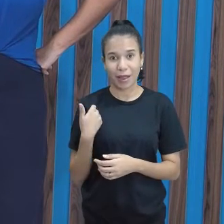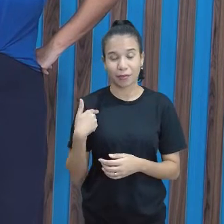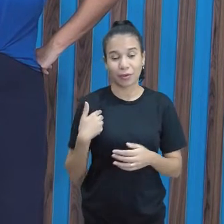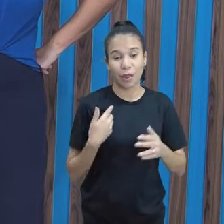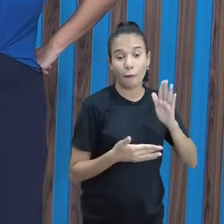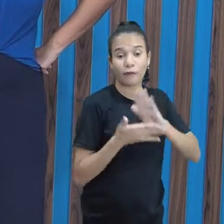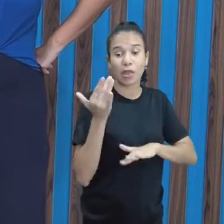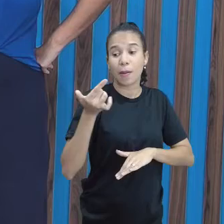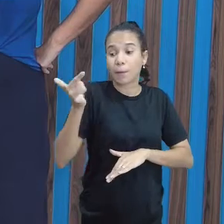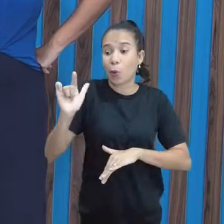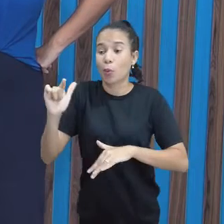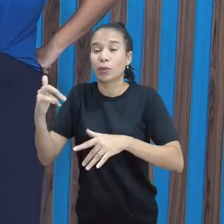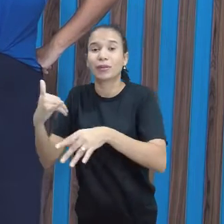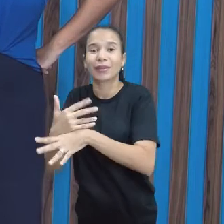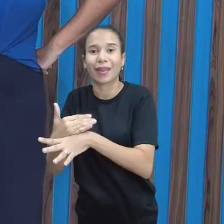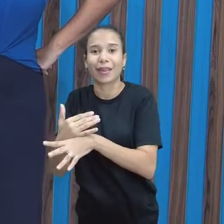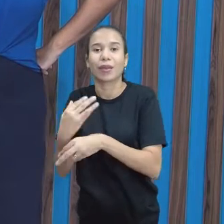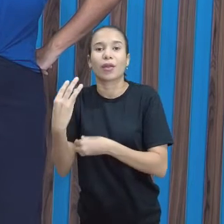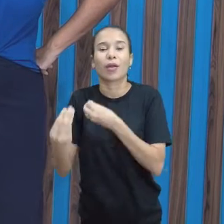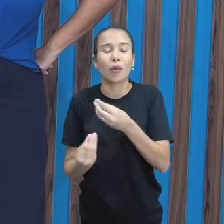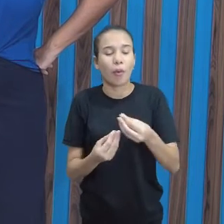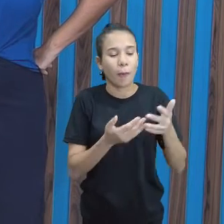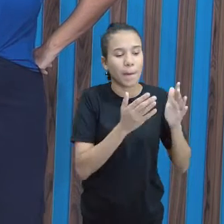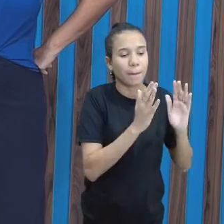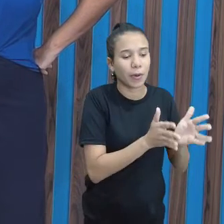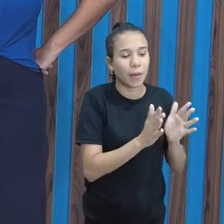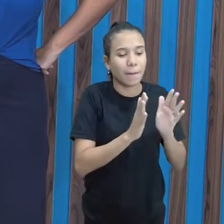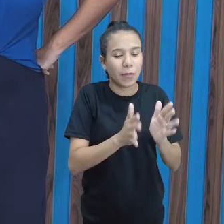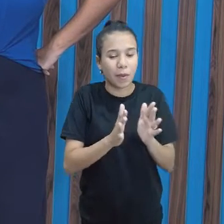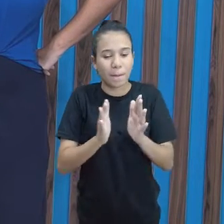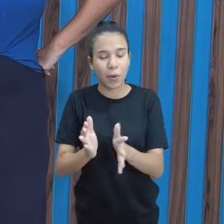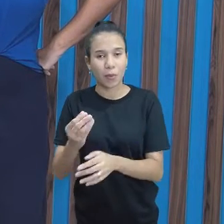cidade. Então, essa sequência de fatos